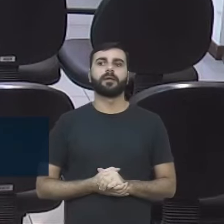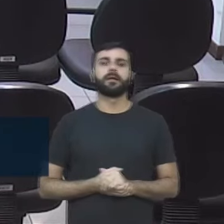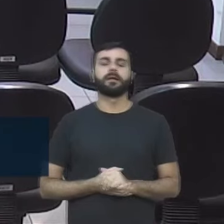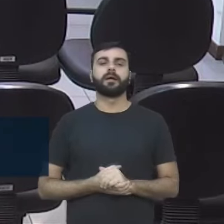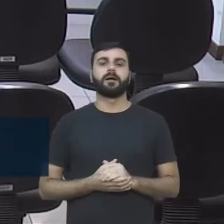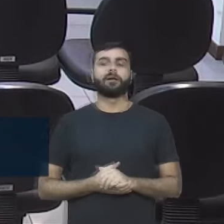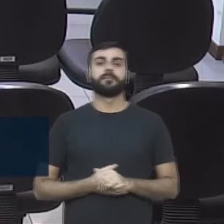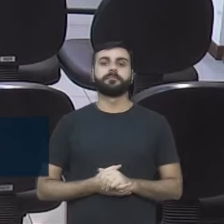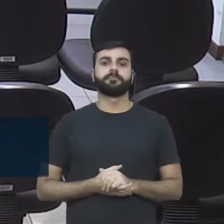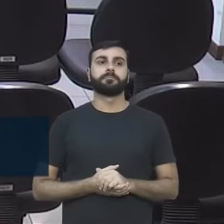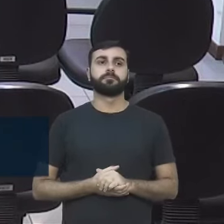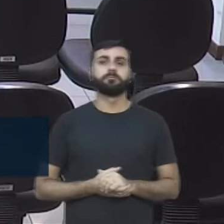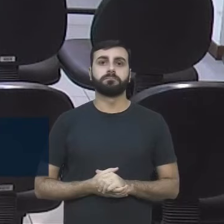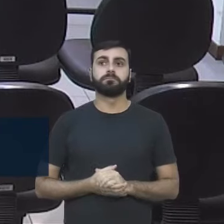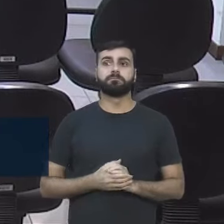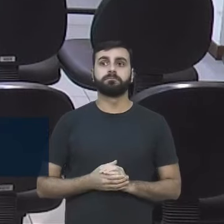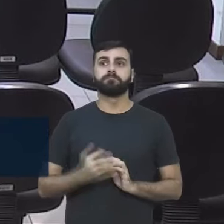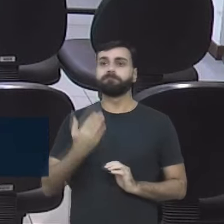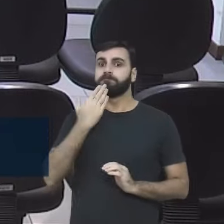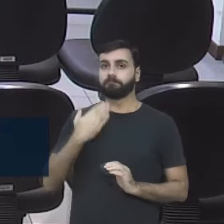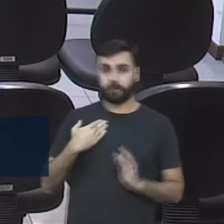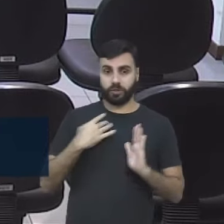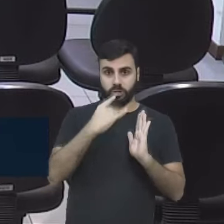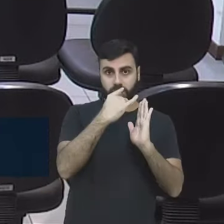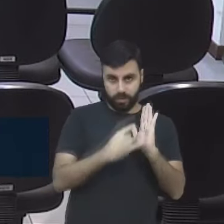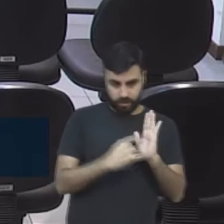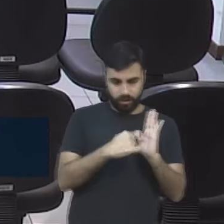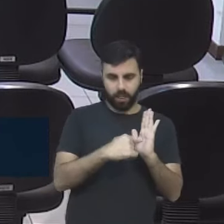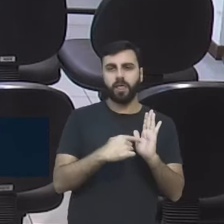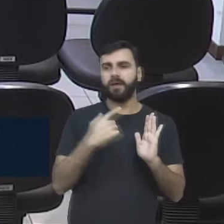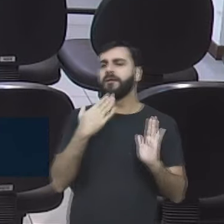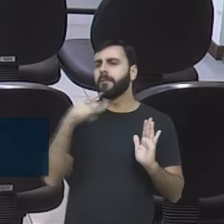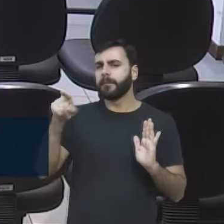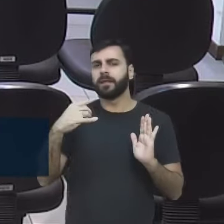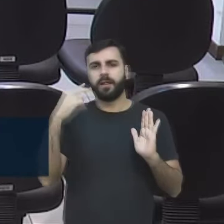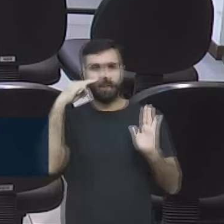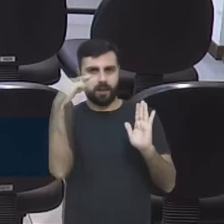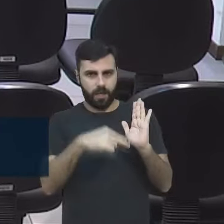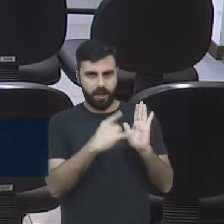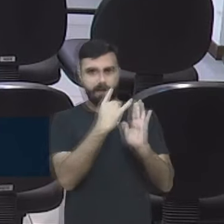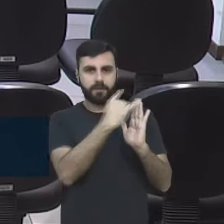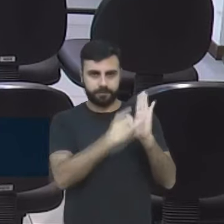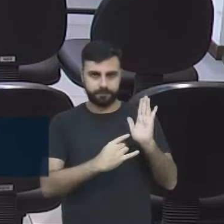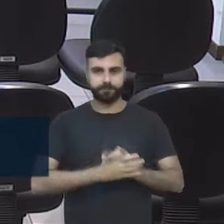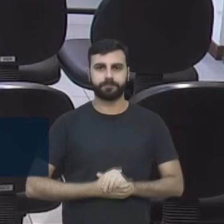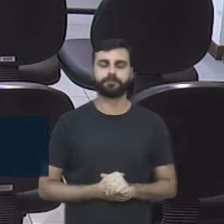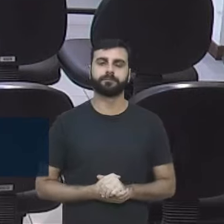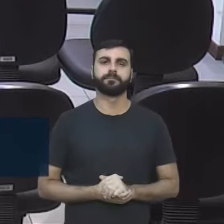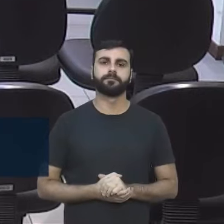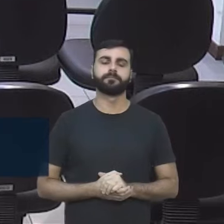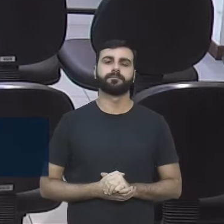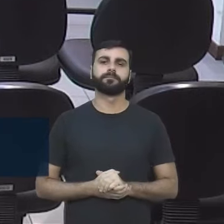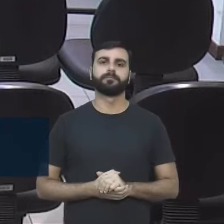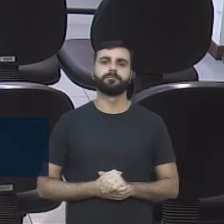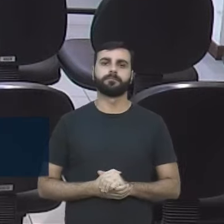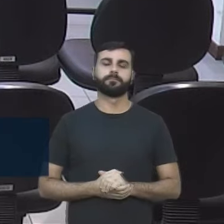outro destaque da reunião foi a instalação de uma comissão parlamentar de inquérito para investigar o vazamento de mensagens em um grupo privado